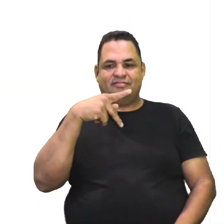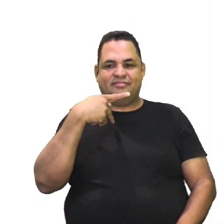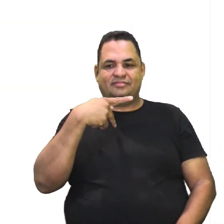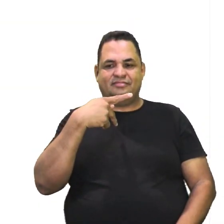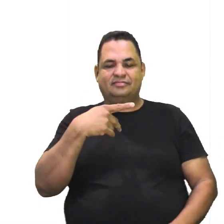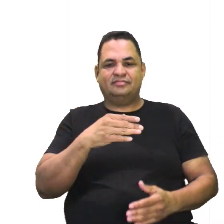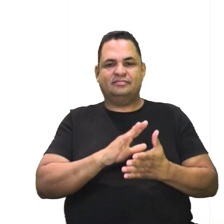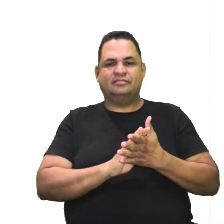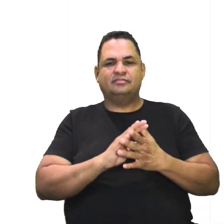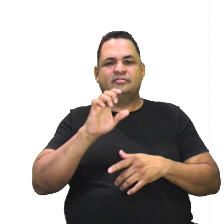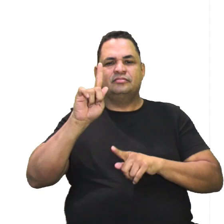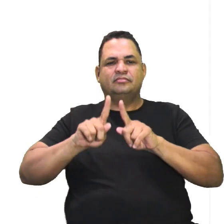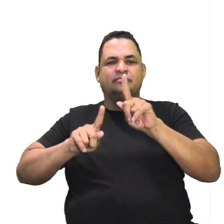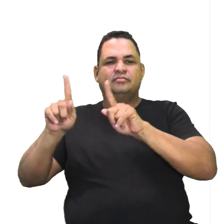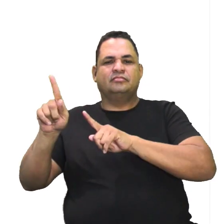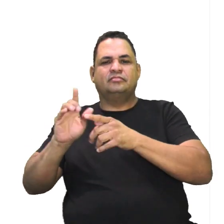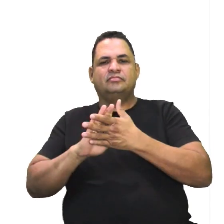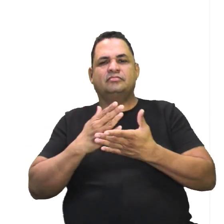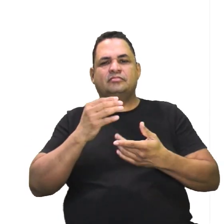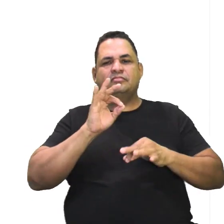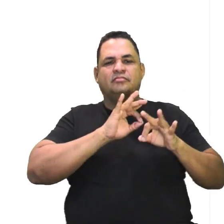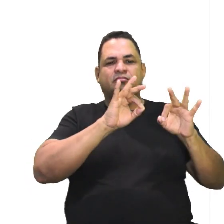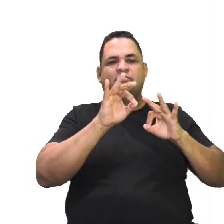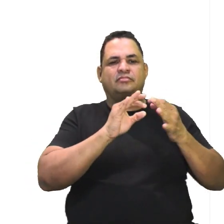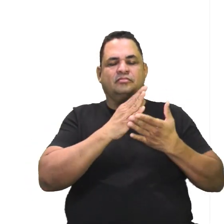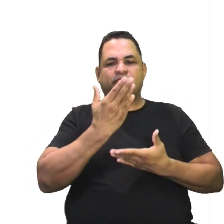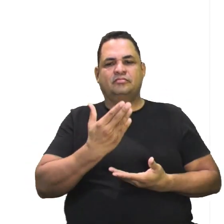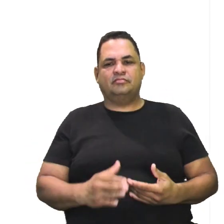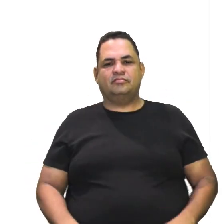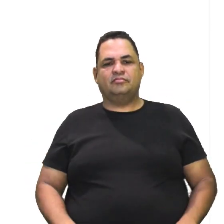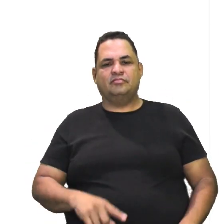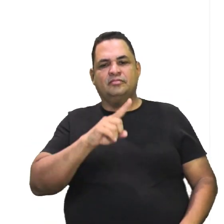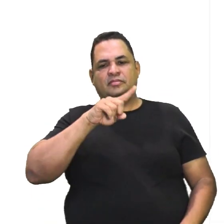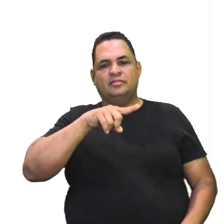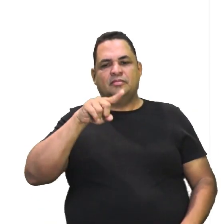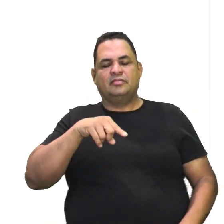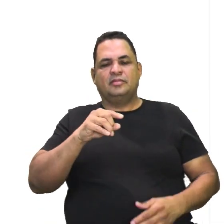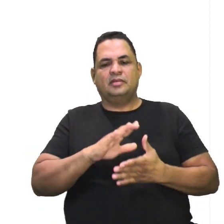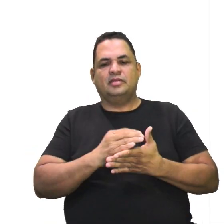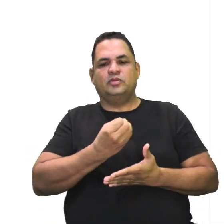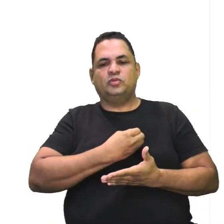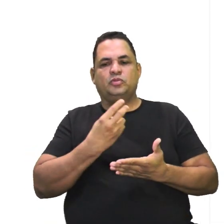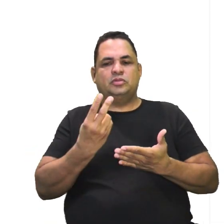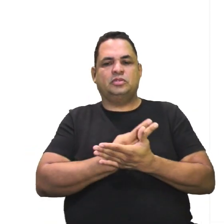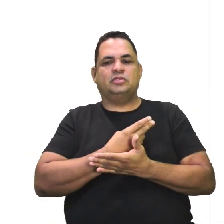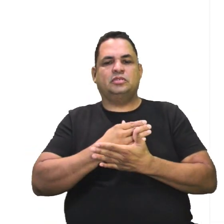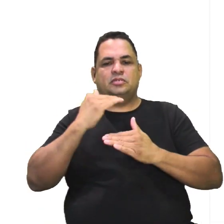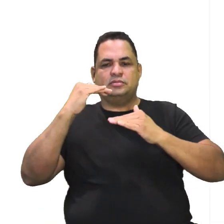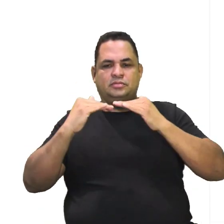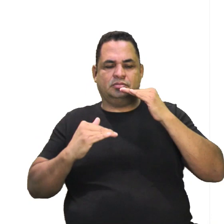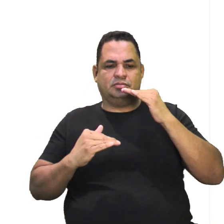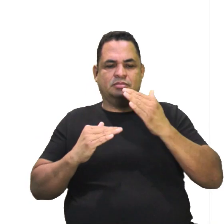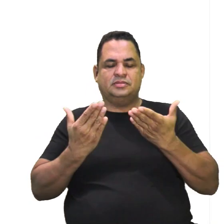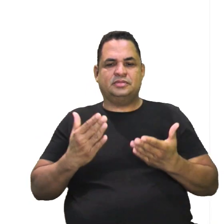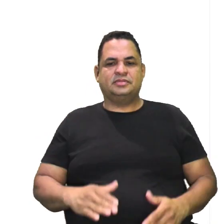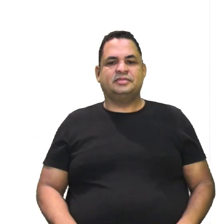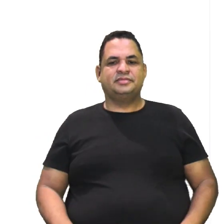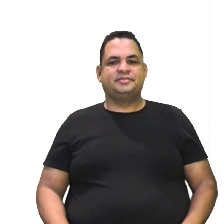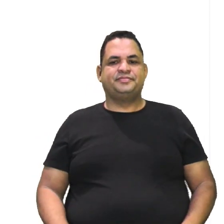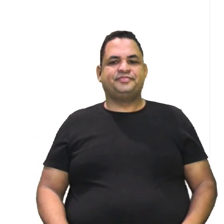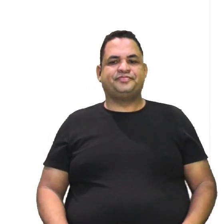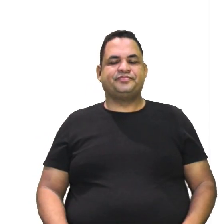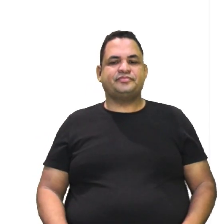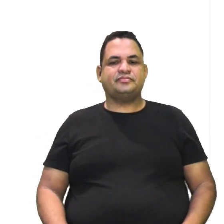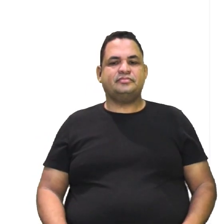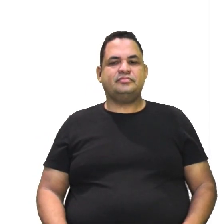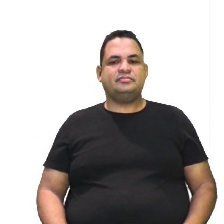estatística na sua parte 4, a gente estudou as medidas de dispersão. Variância e desvio padrão. Olha, chega a rima, né? Medidas de